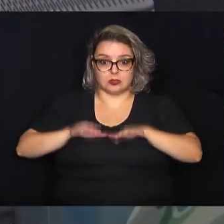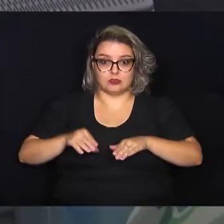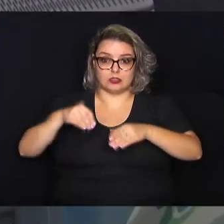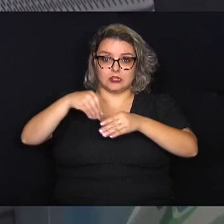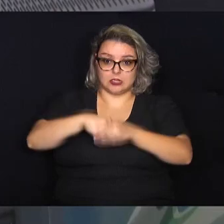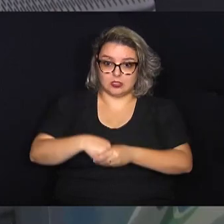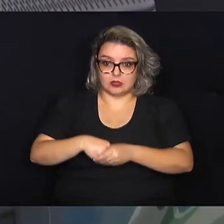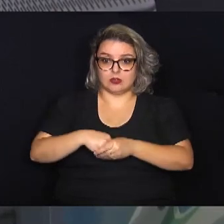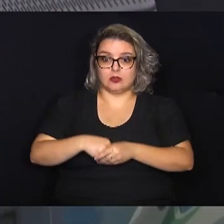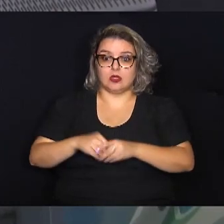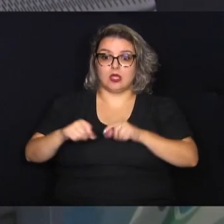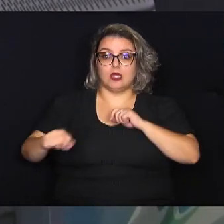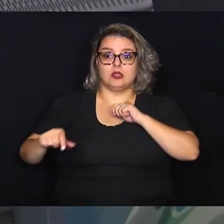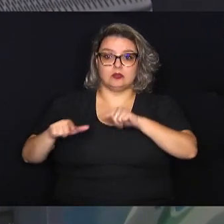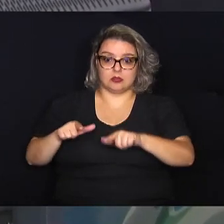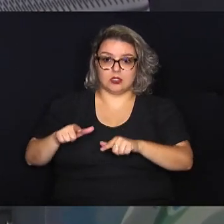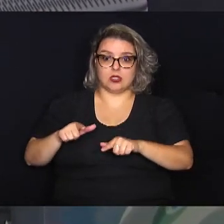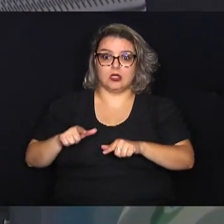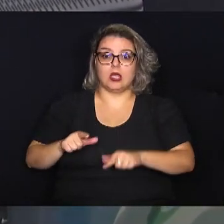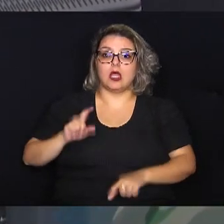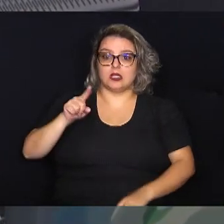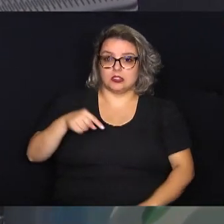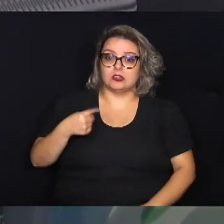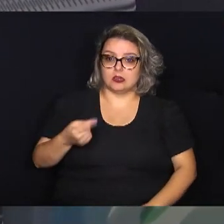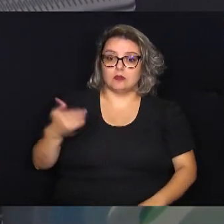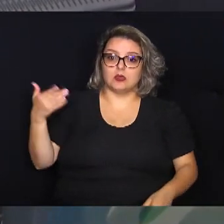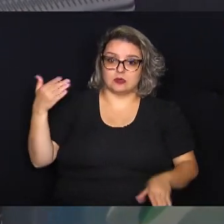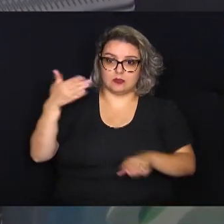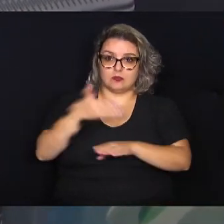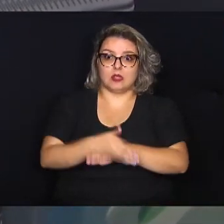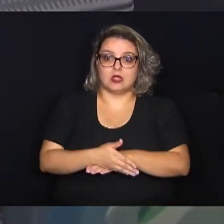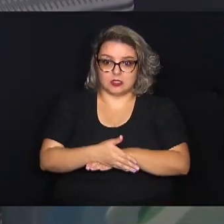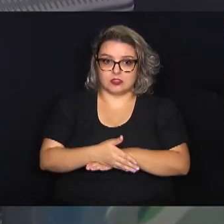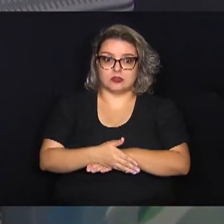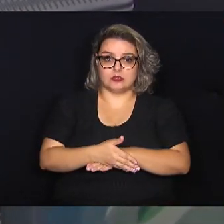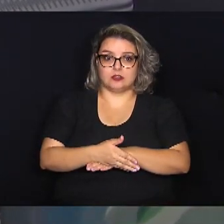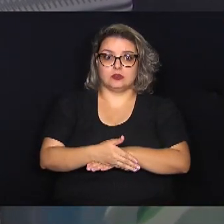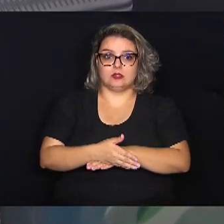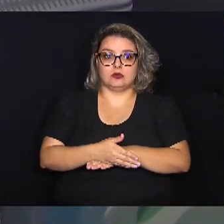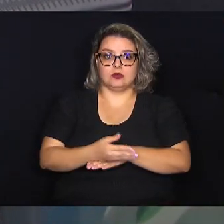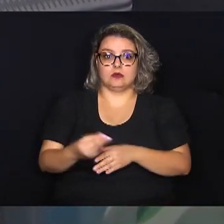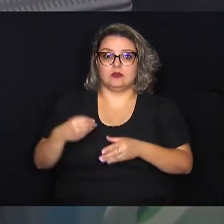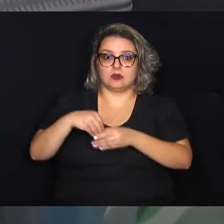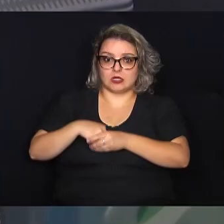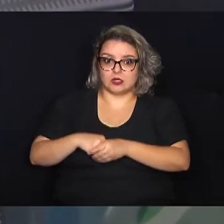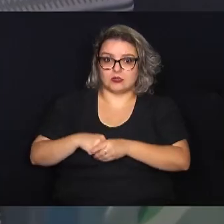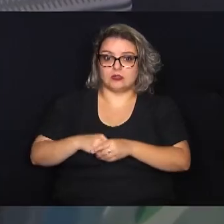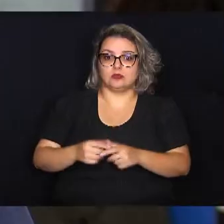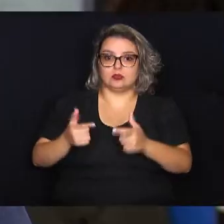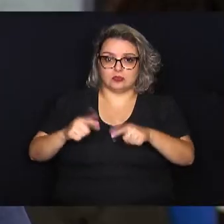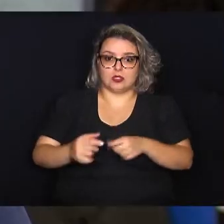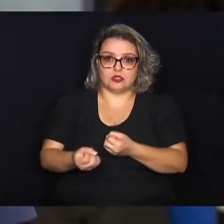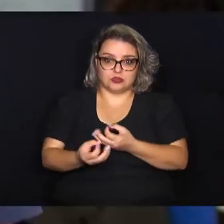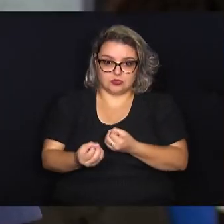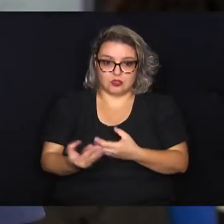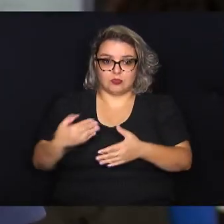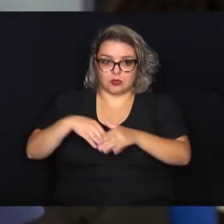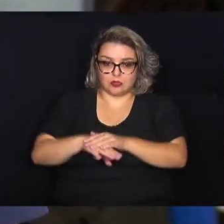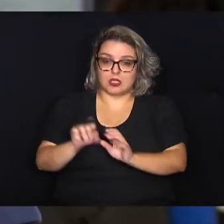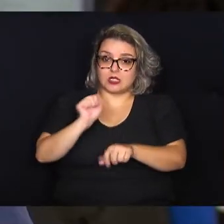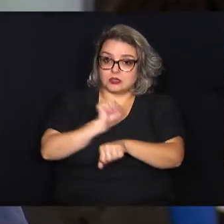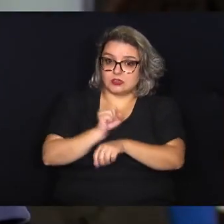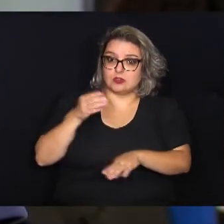ele se formando, aí ele vai participar, ele vai ficar no nosso banco de dados para que ele possa participar